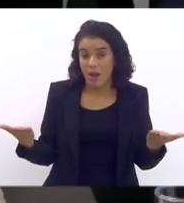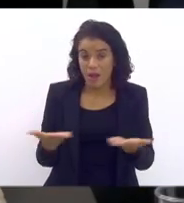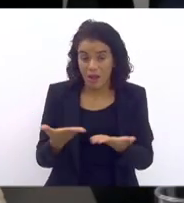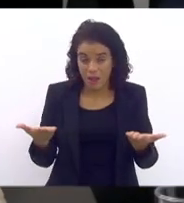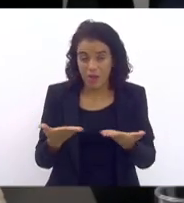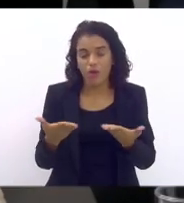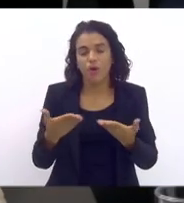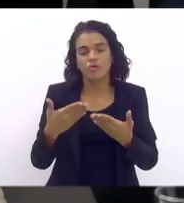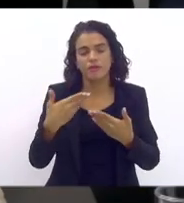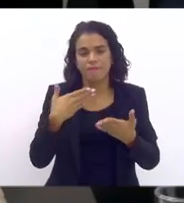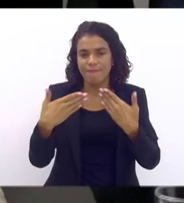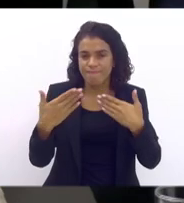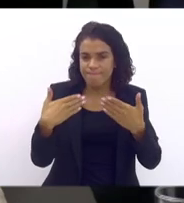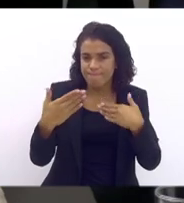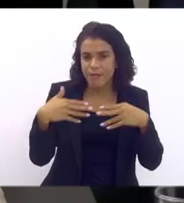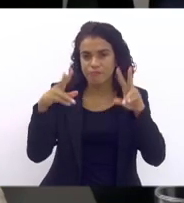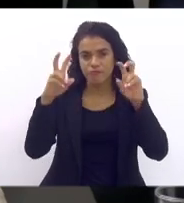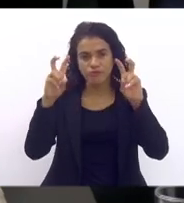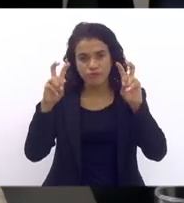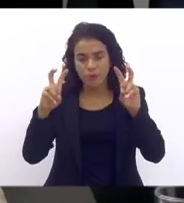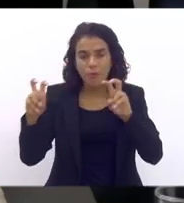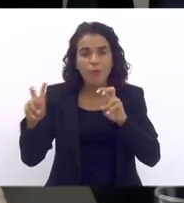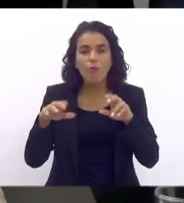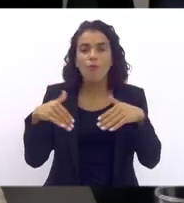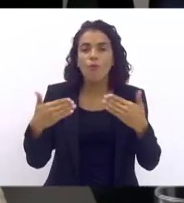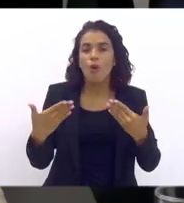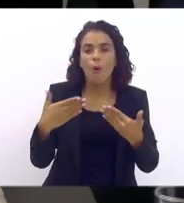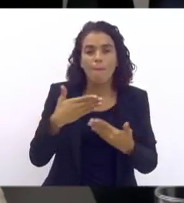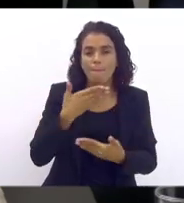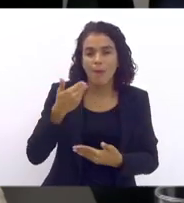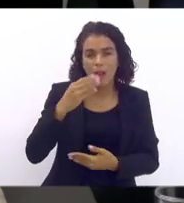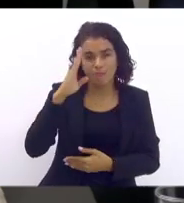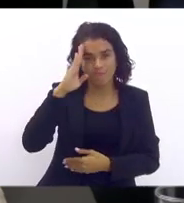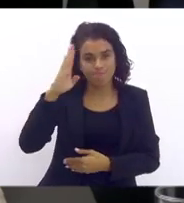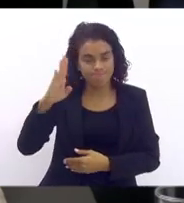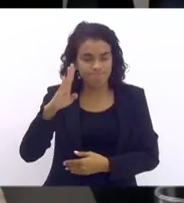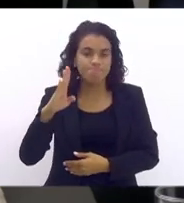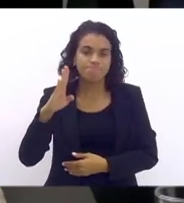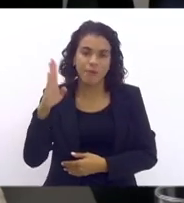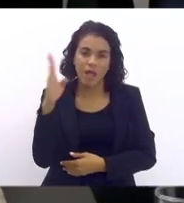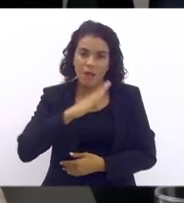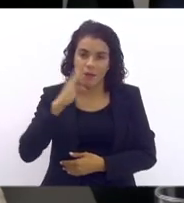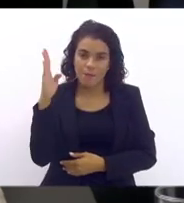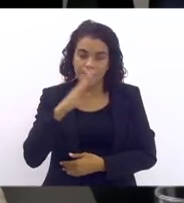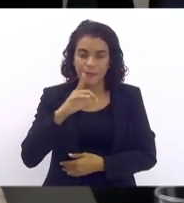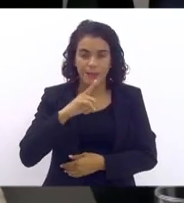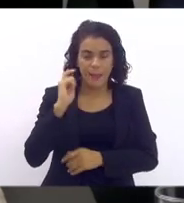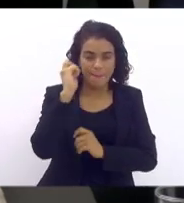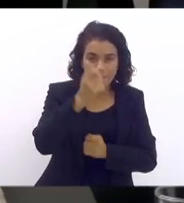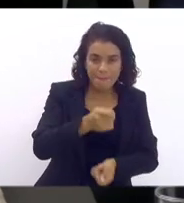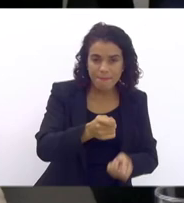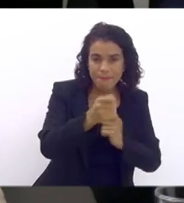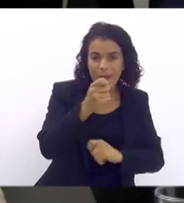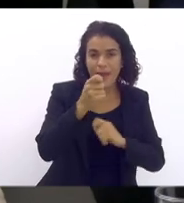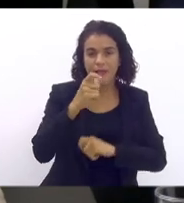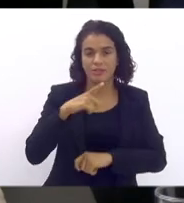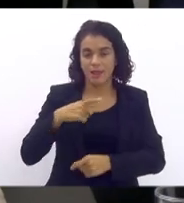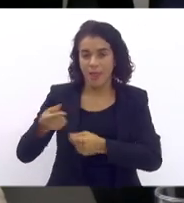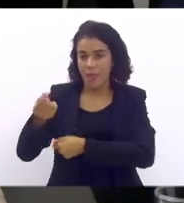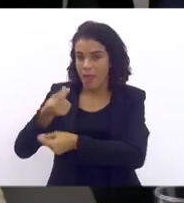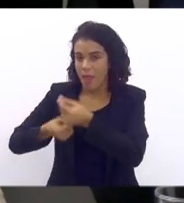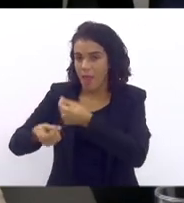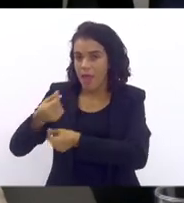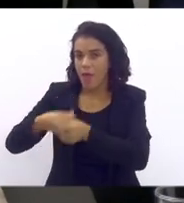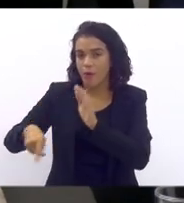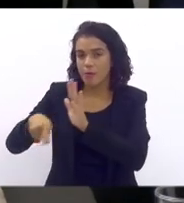as temáticas das diversas áreas para elencar qual prioridade pra gente atar na governança tem tem pesca tem economia do mar tem